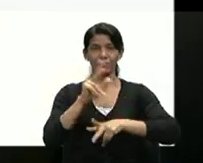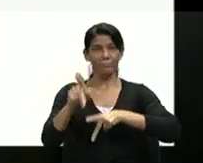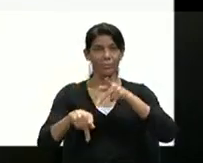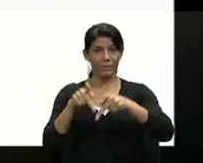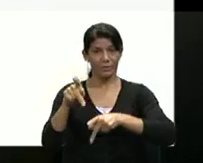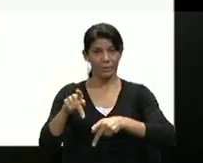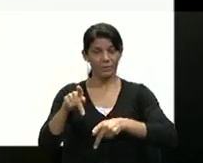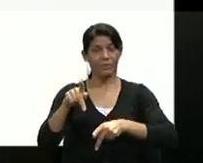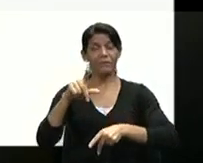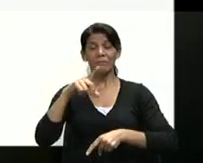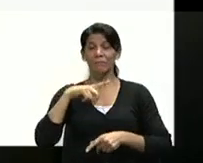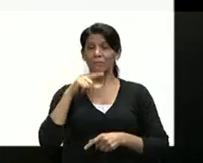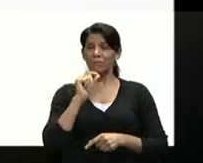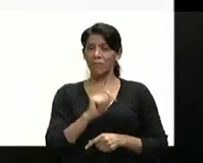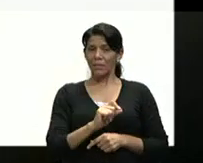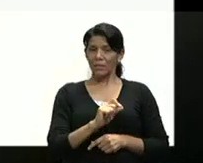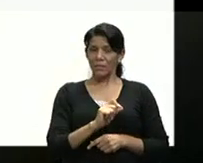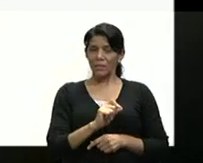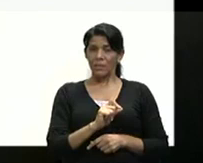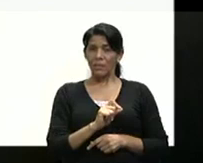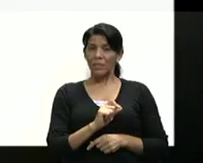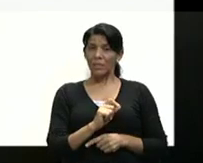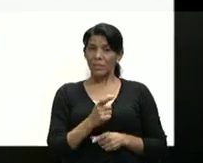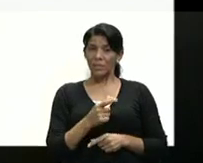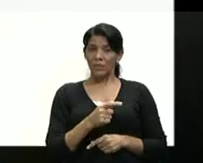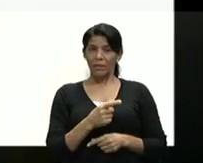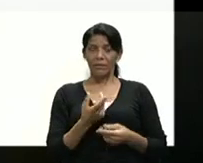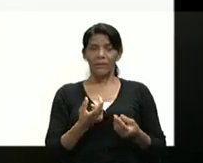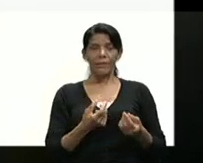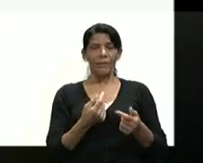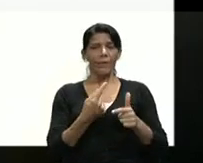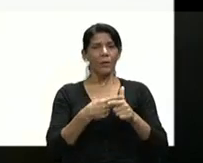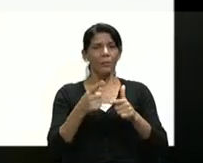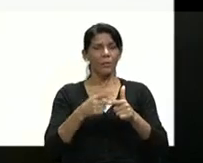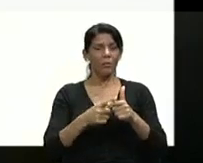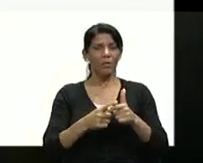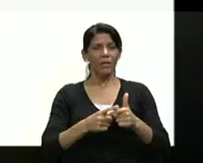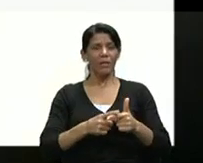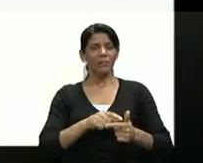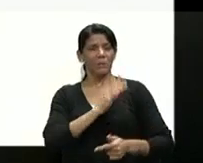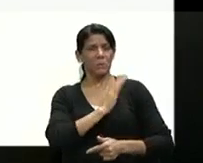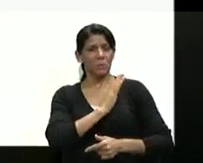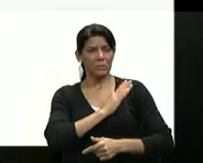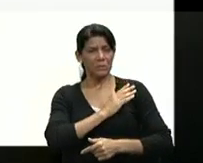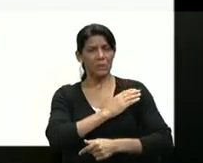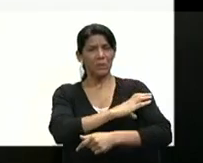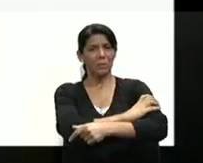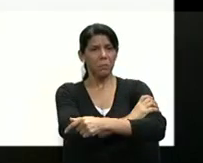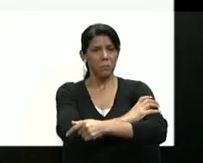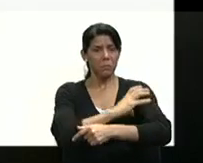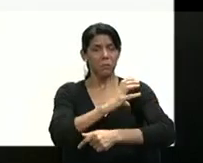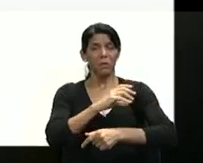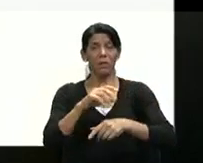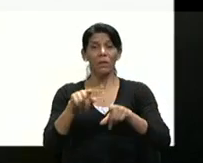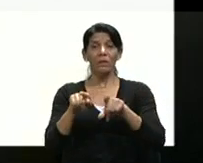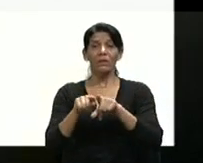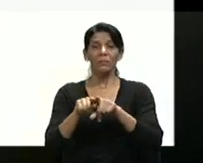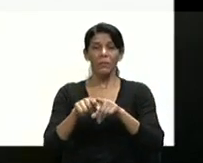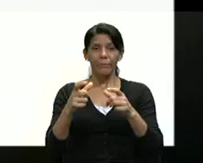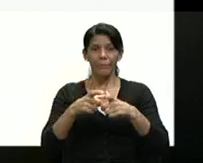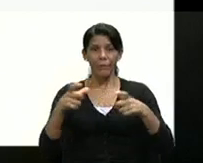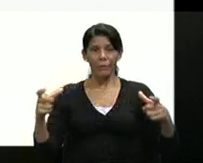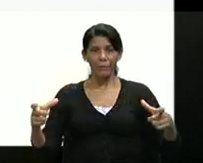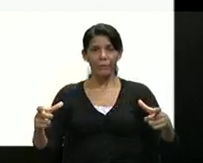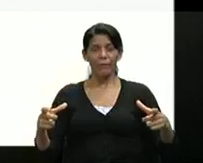Nós temos uma maior prevalência de acidentes vasculares encefálicos, nós temos uma maior prevalência